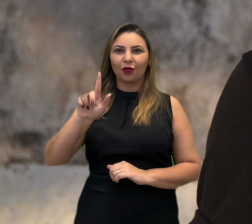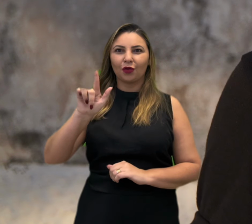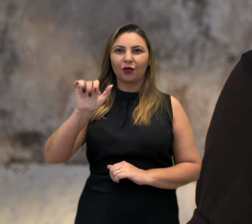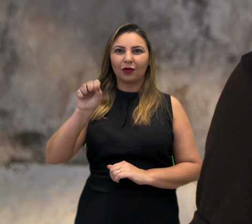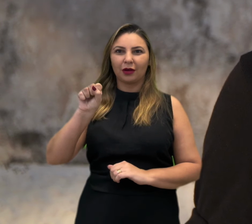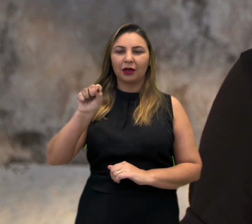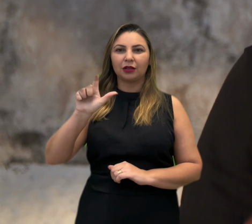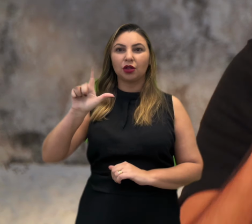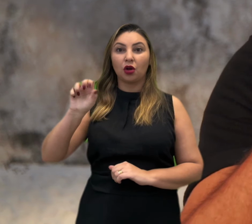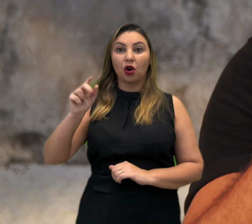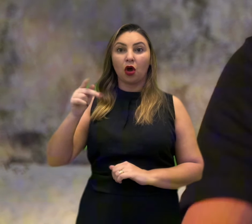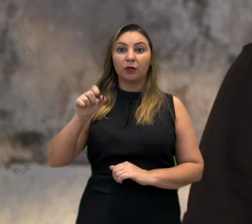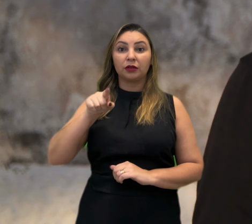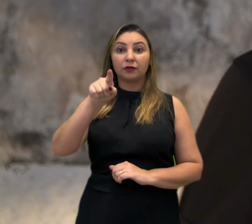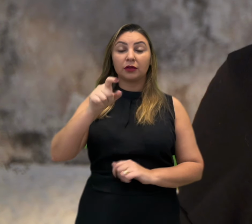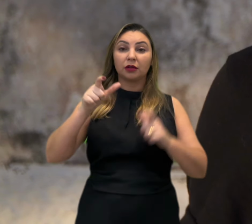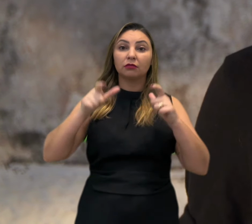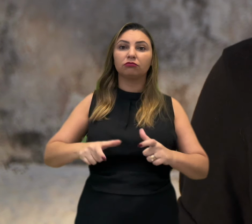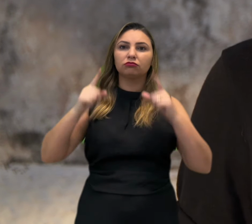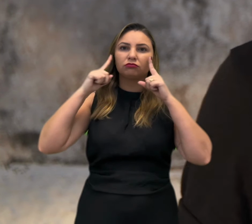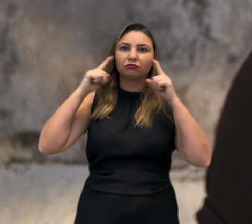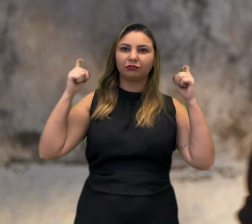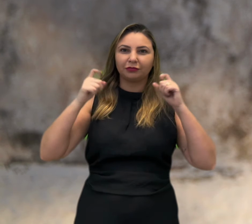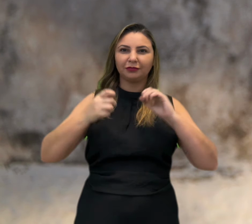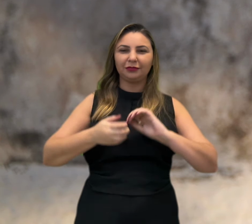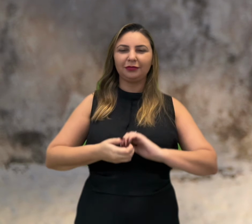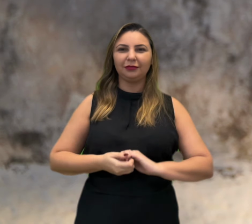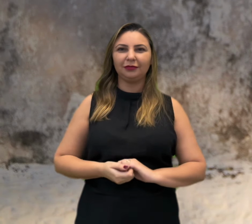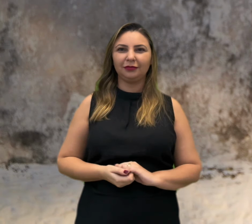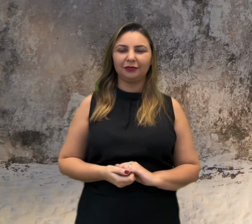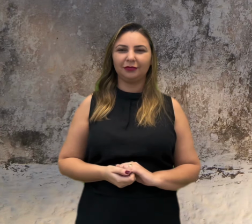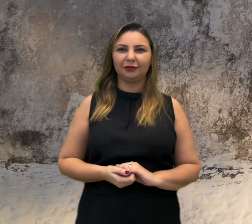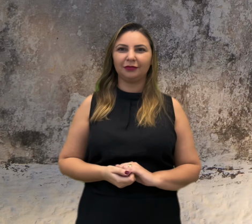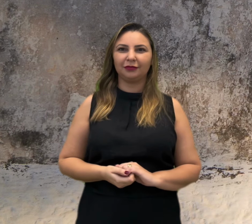Eu sou Douglas Lopes e você está no Som do Lugar.